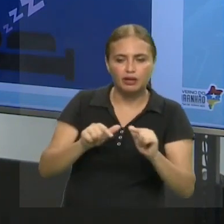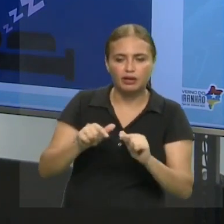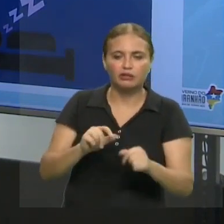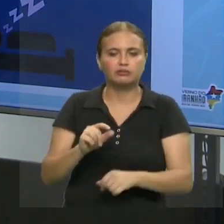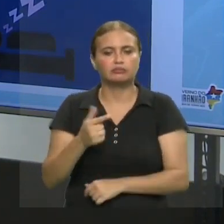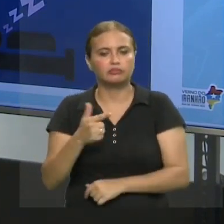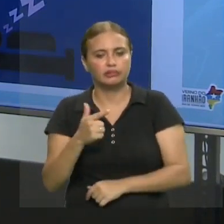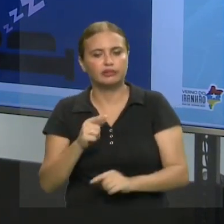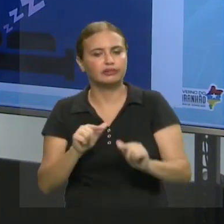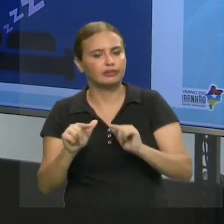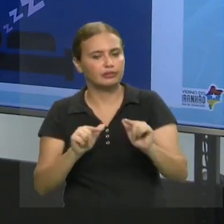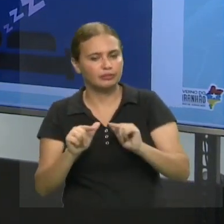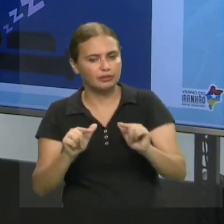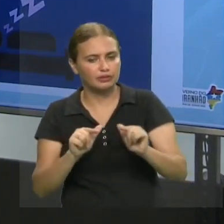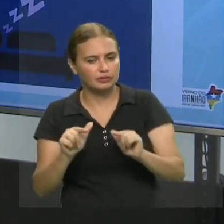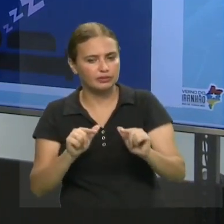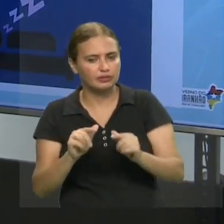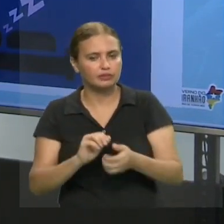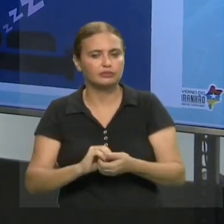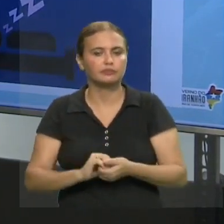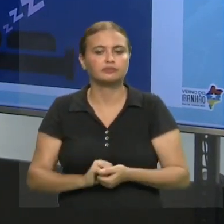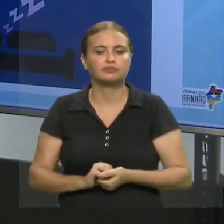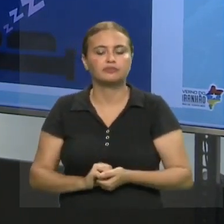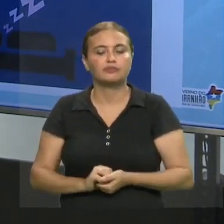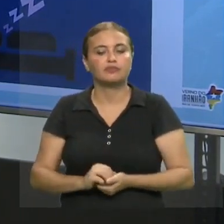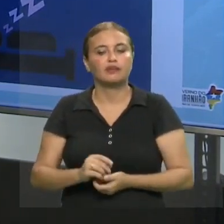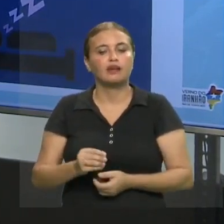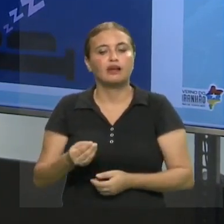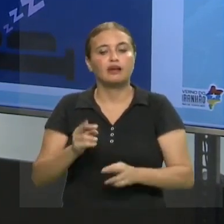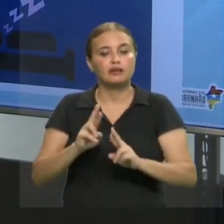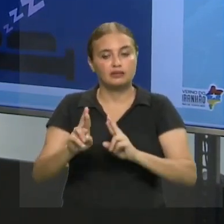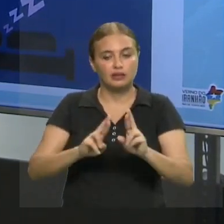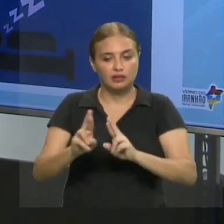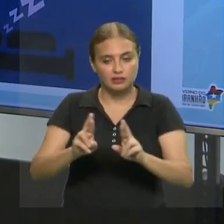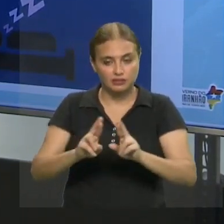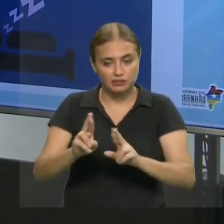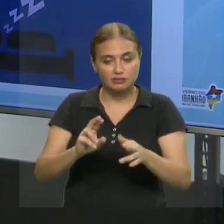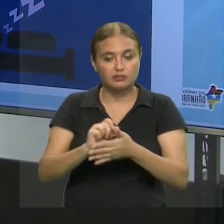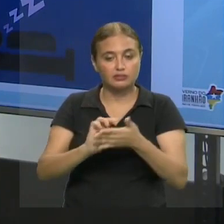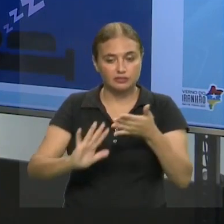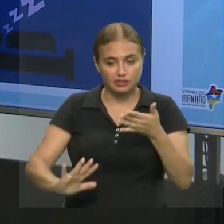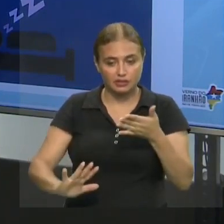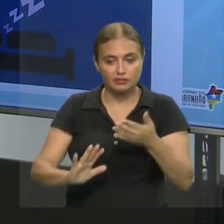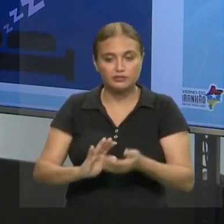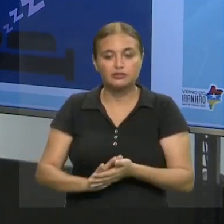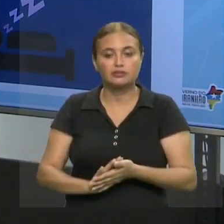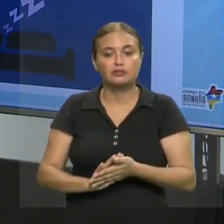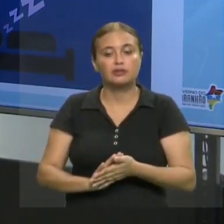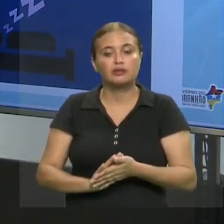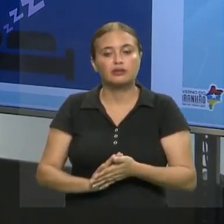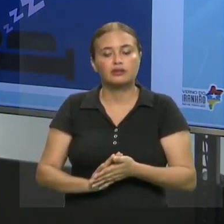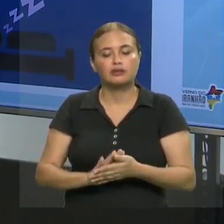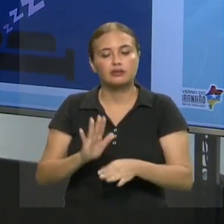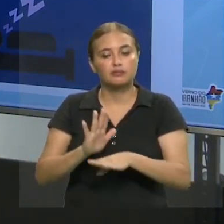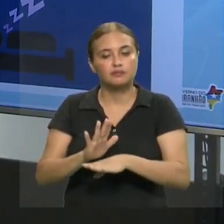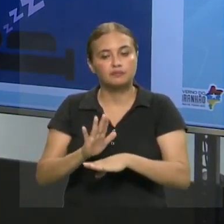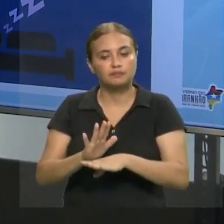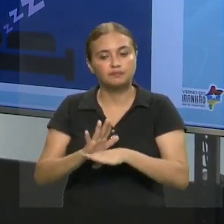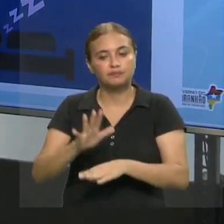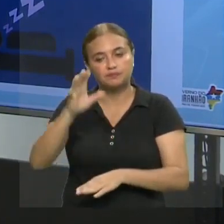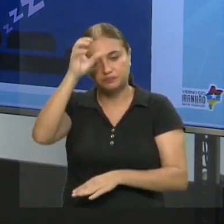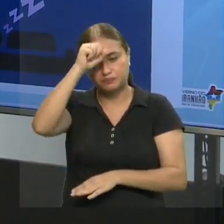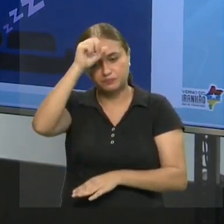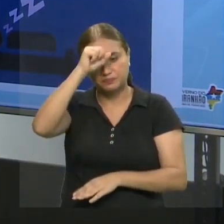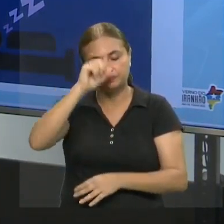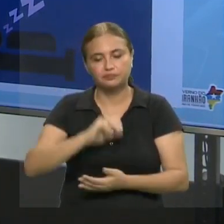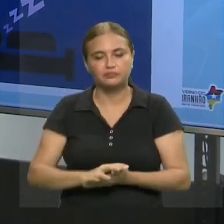realizar outras tarefas que não são relacionadas ao aprendizado? Então, sei lá, eu tenho fazeres de